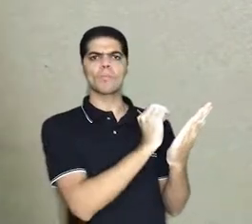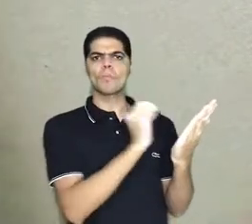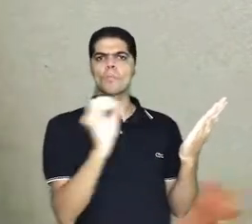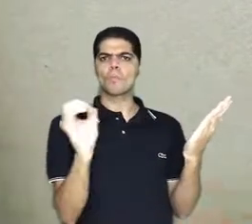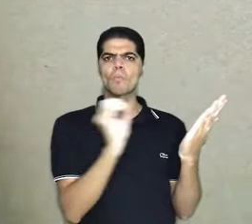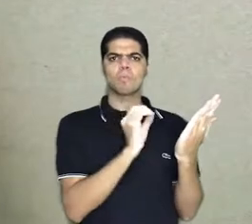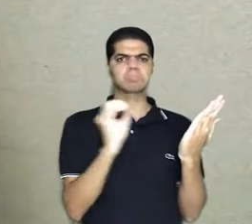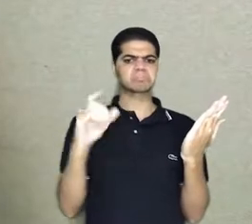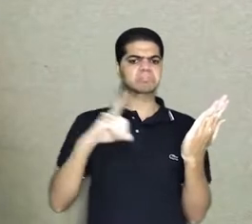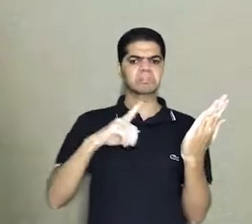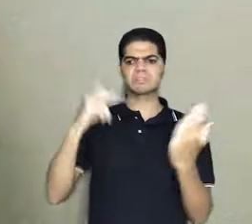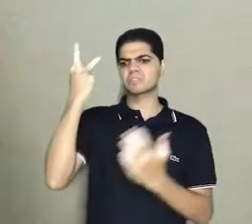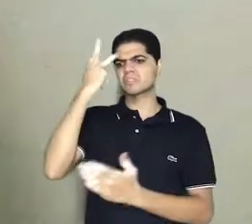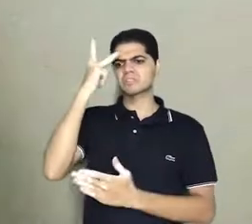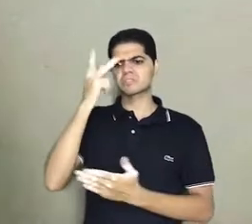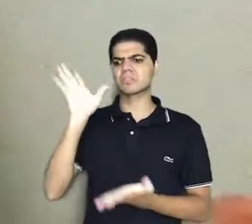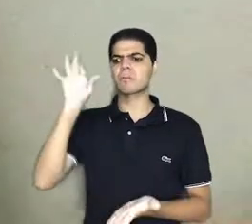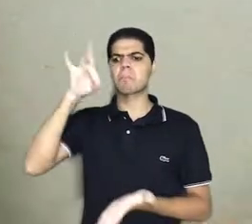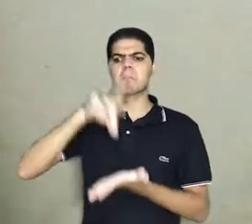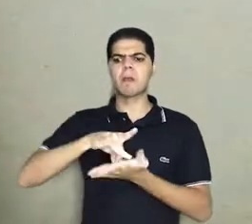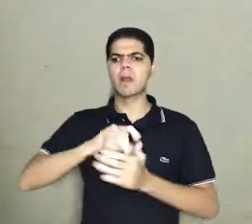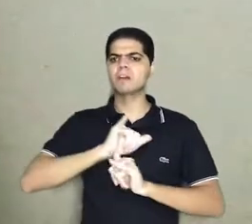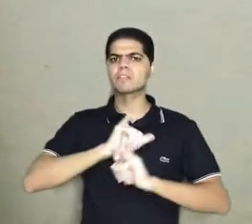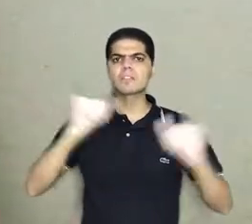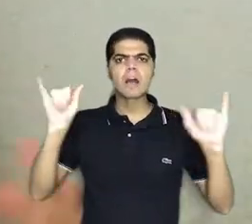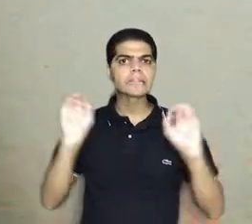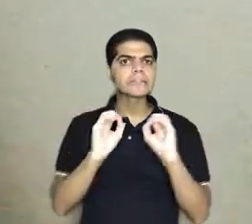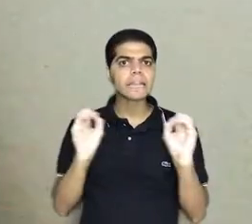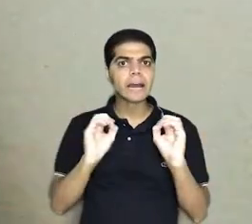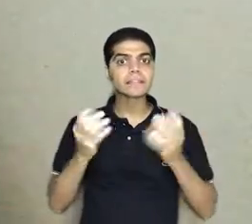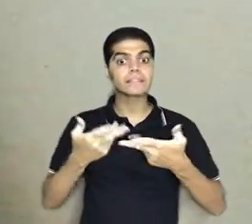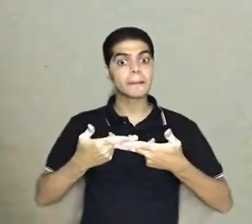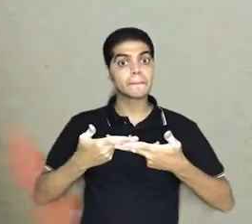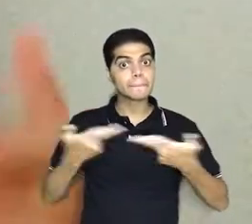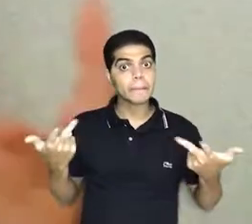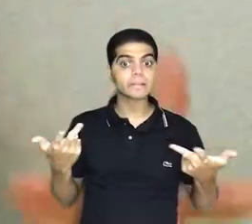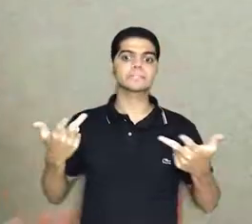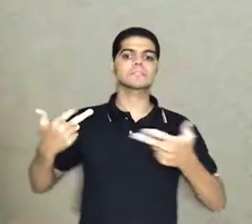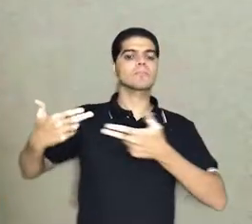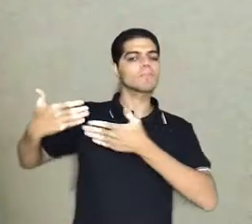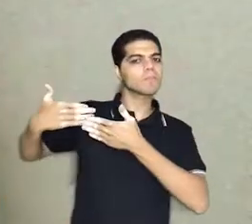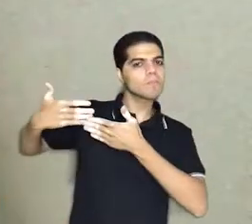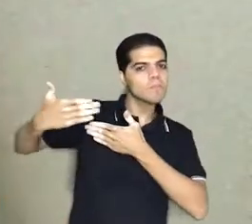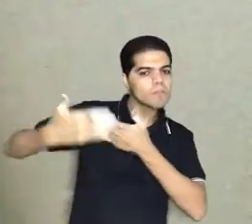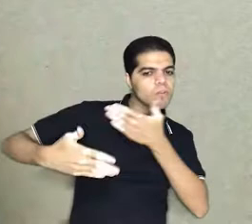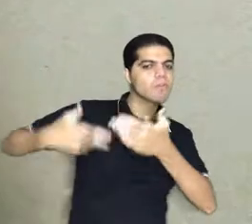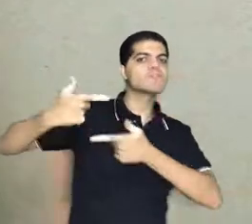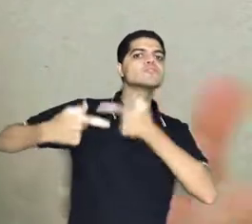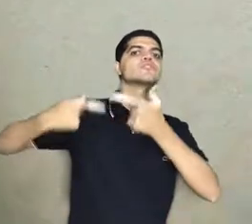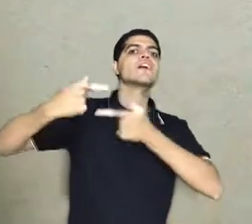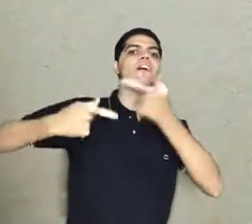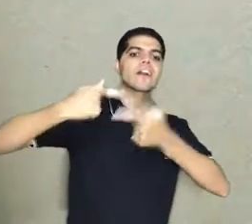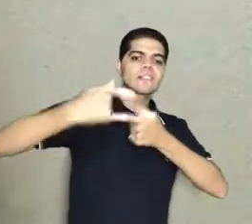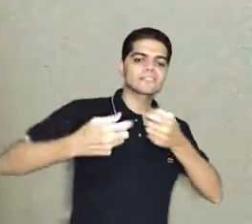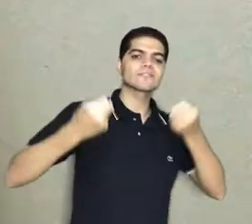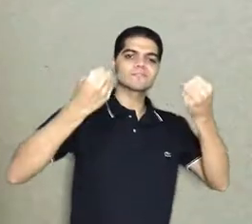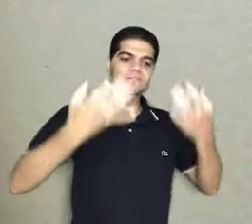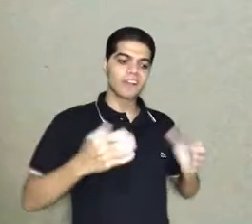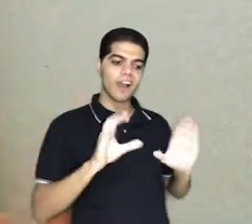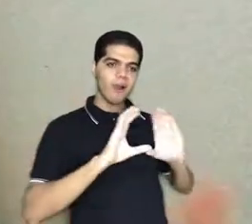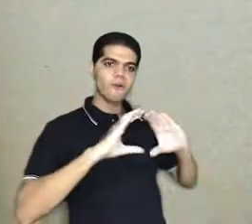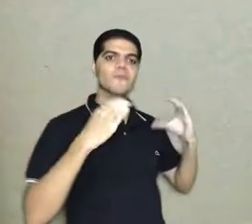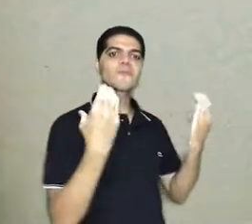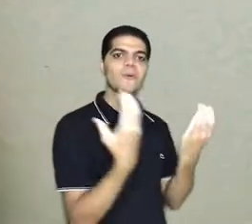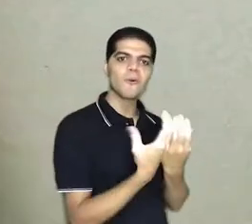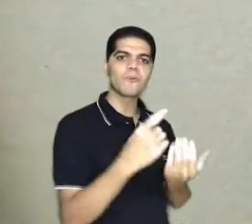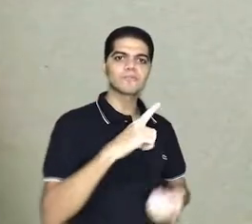oficial. Ela é relembrada de geração em geração através de uma tradição oral, através do cortejo das caretas do Domingau, na